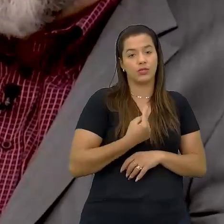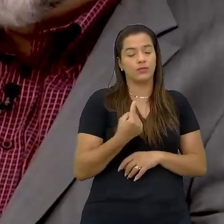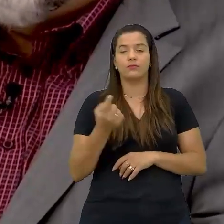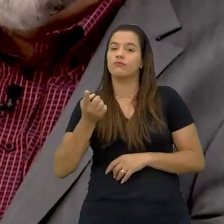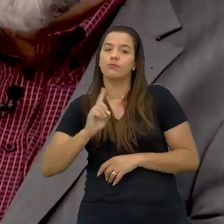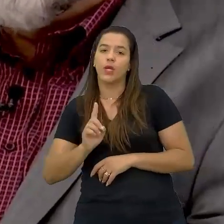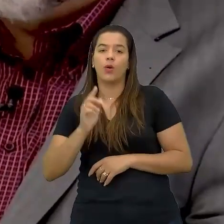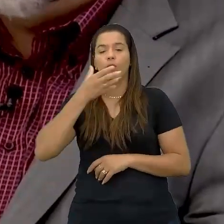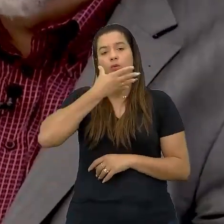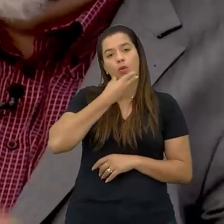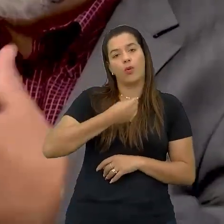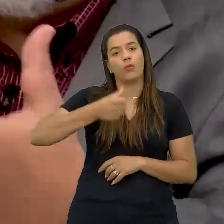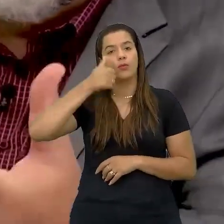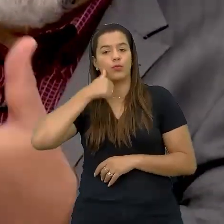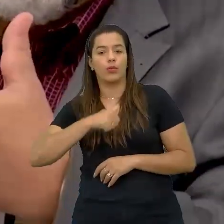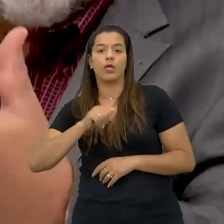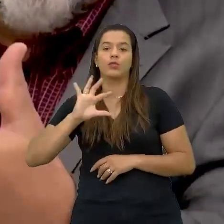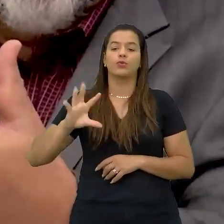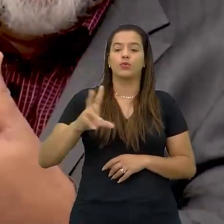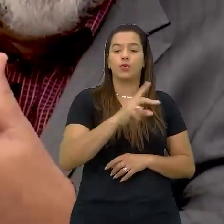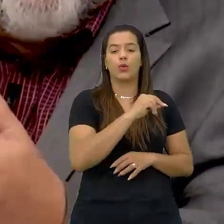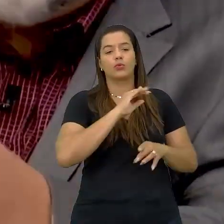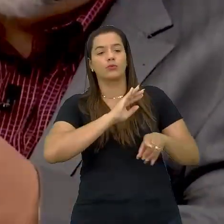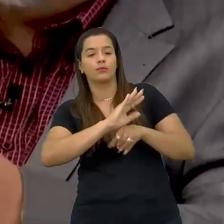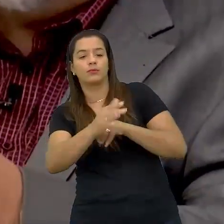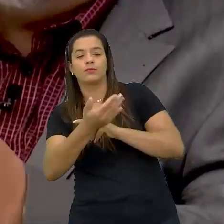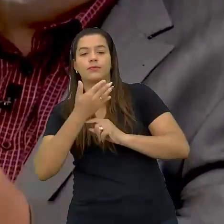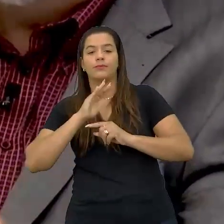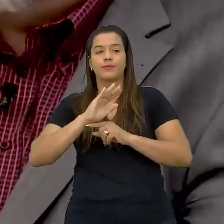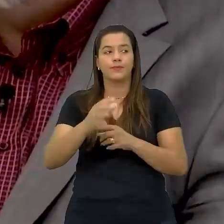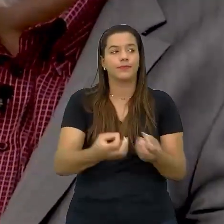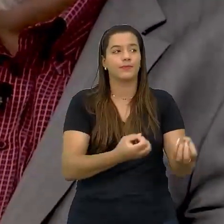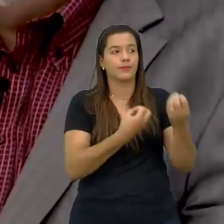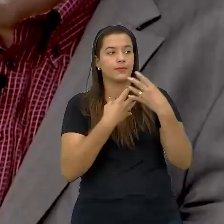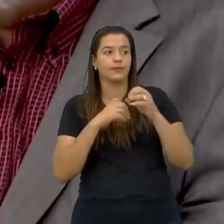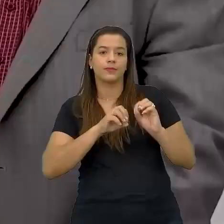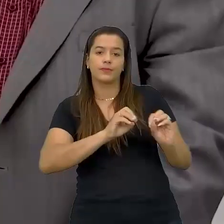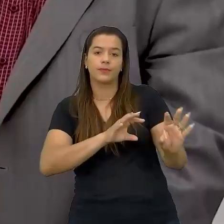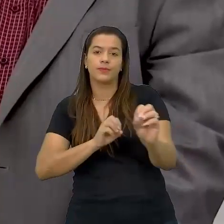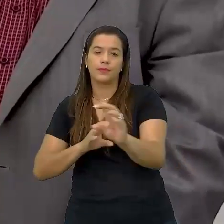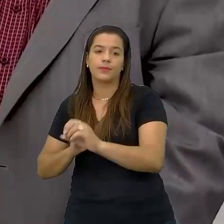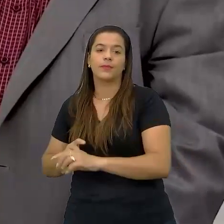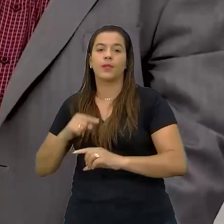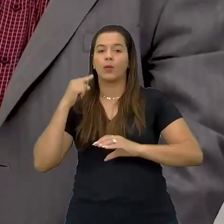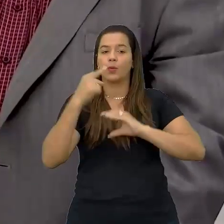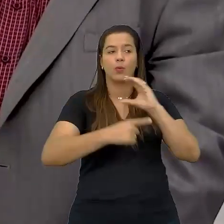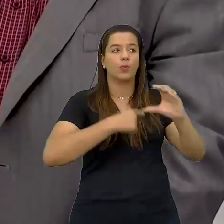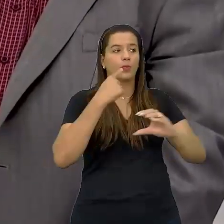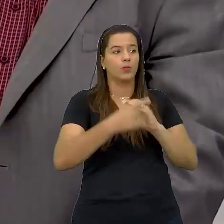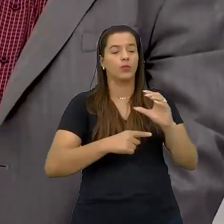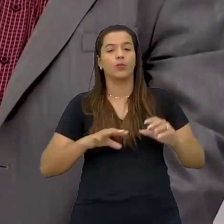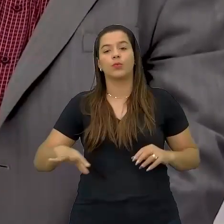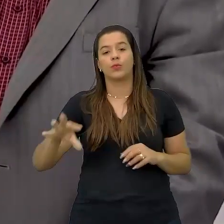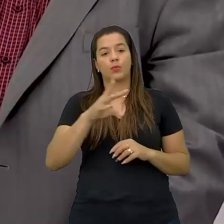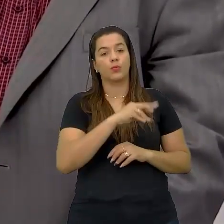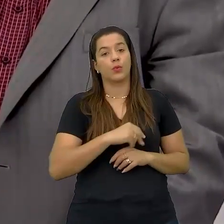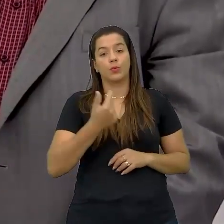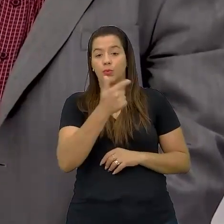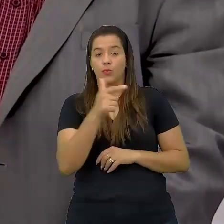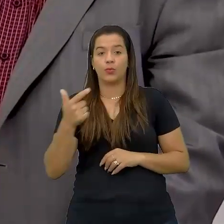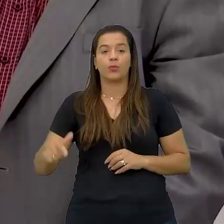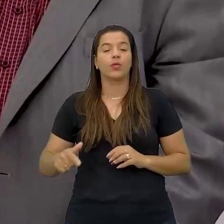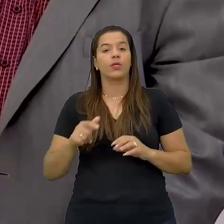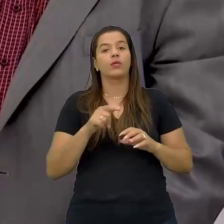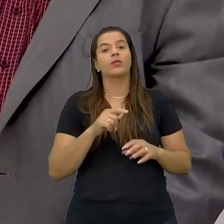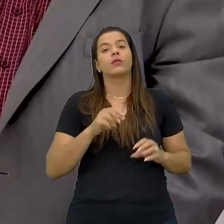mulheres, as pessoas se educam reciprocamente numa relação mediatizados pelo mundo. Paulo Freire não queria dizer que não há educação, ele queria